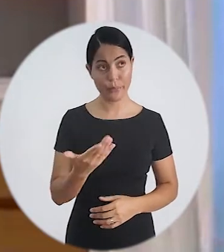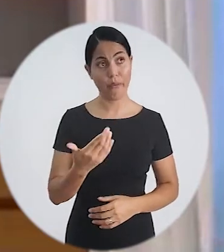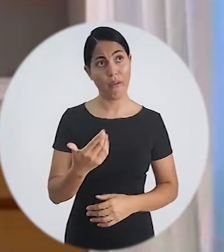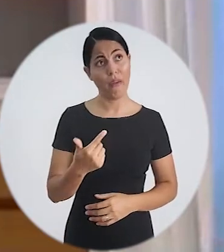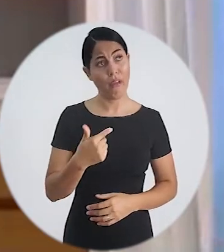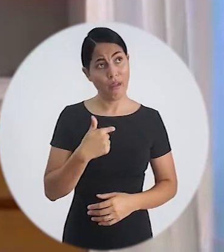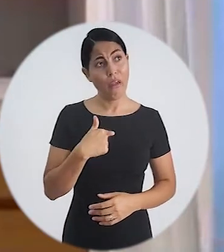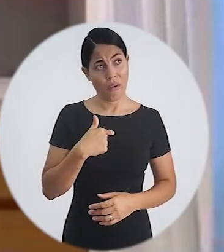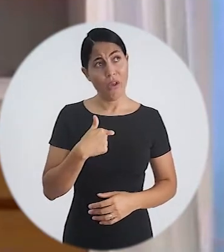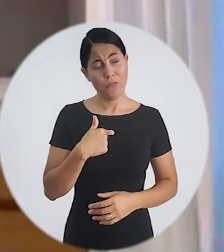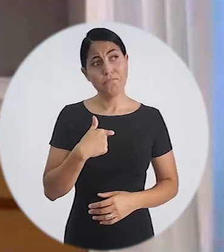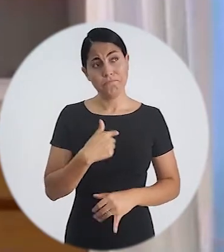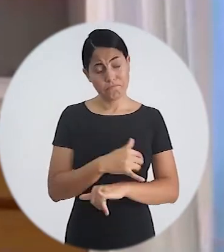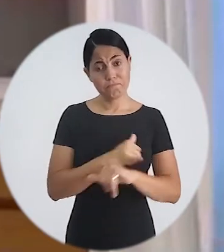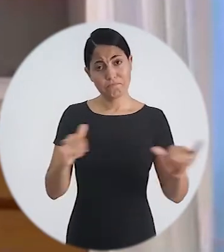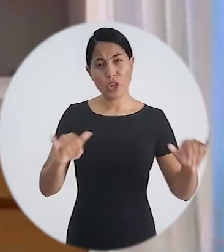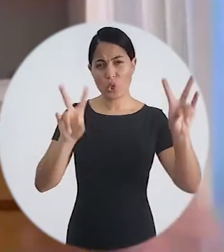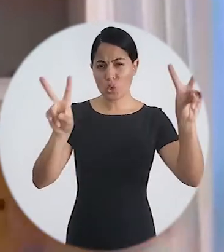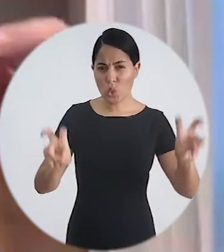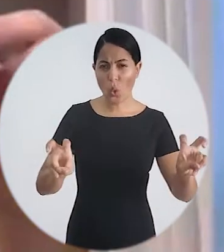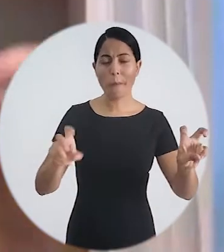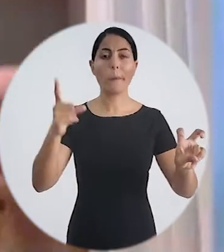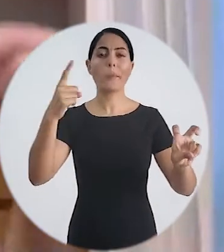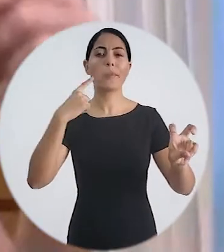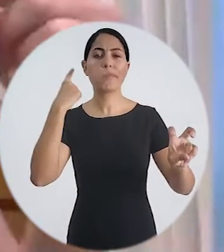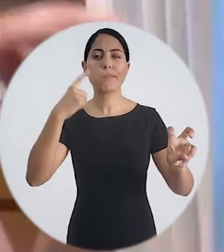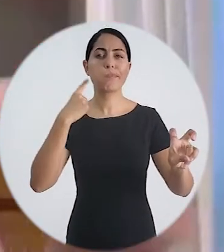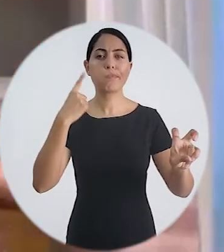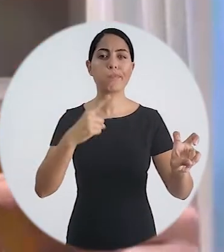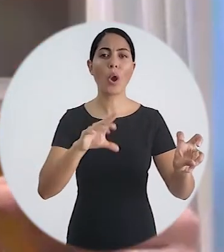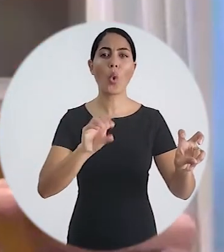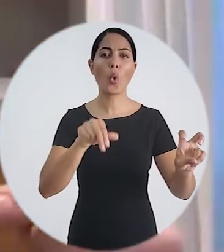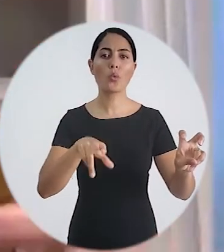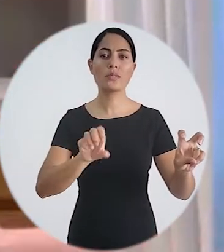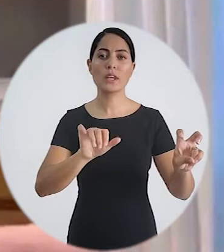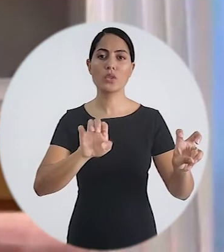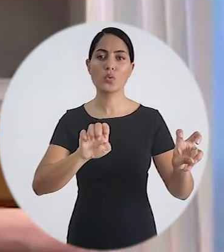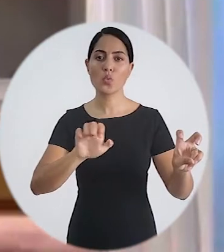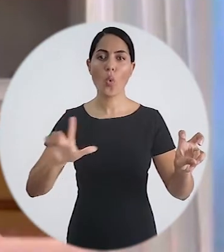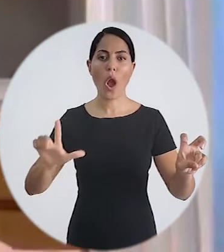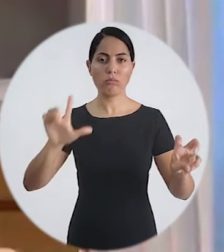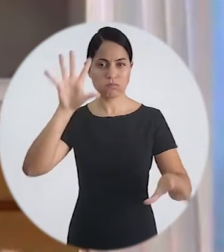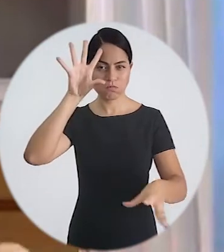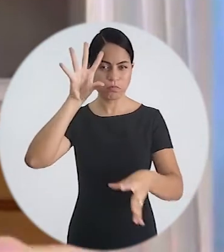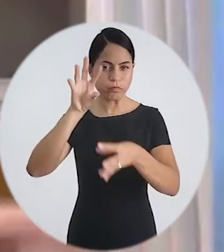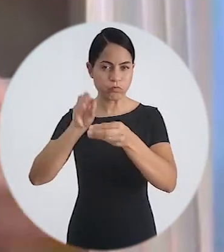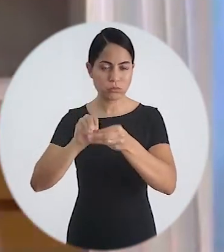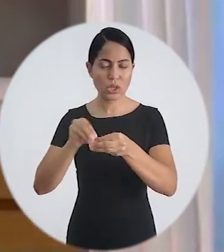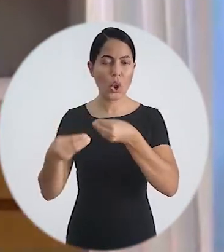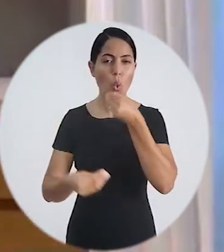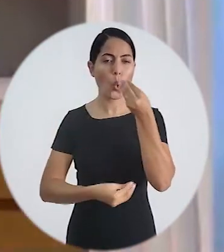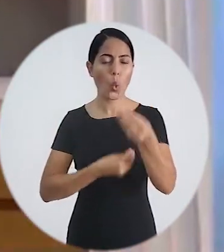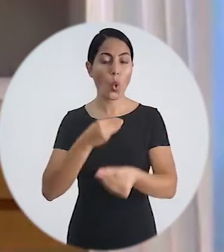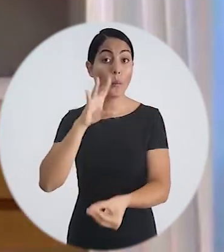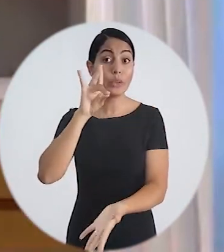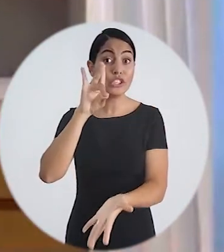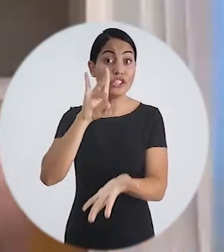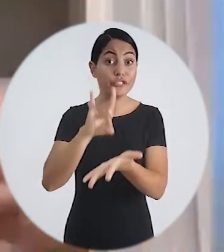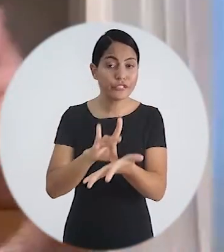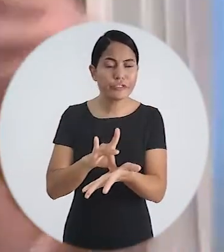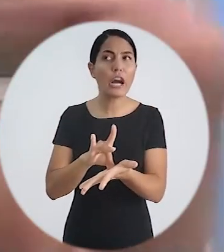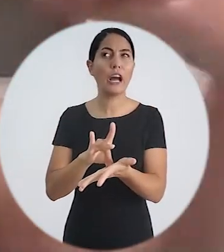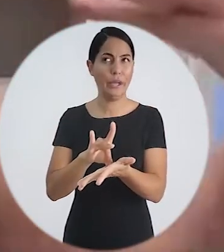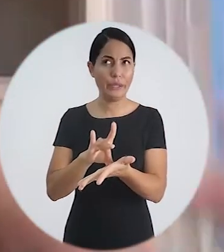sentido, eu diria que a advocacia consensual, ela é mais customizada,